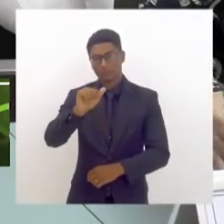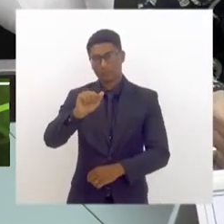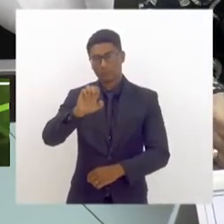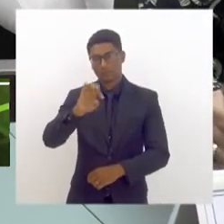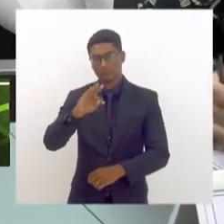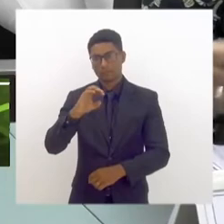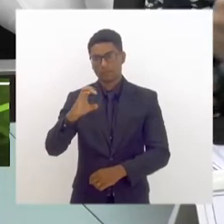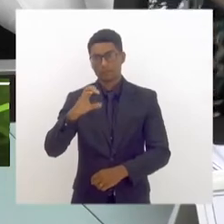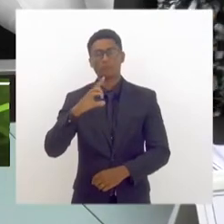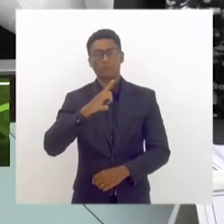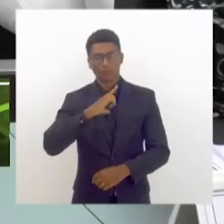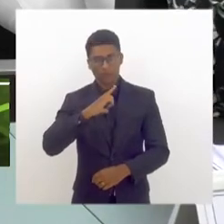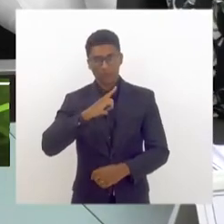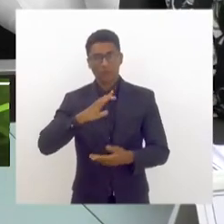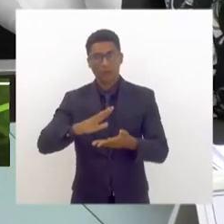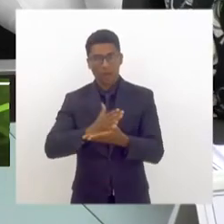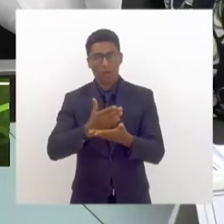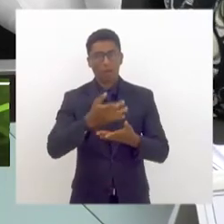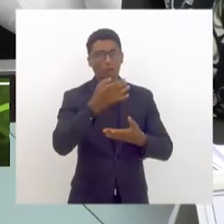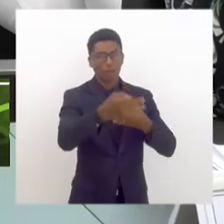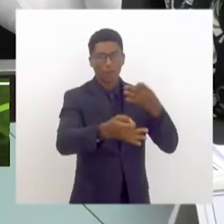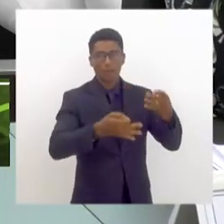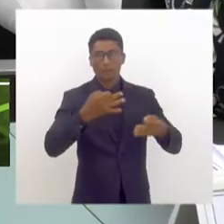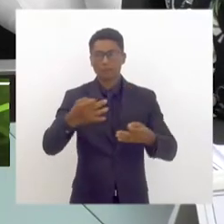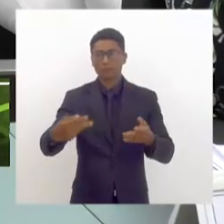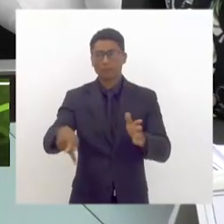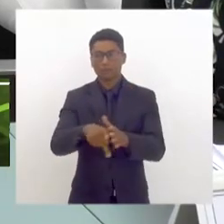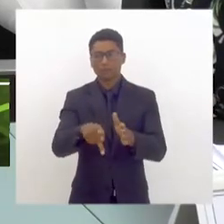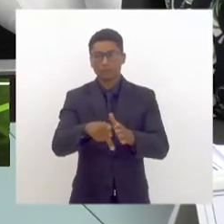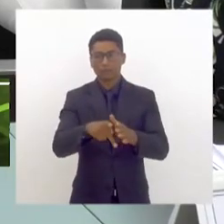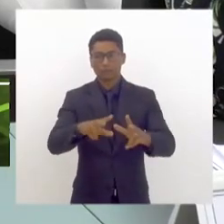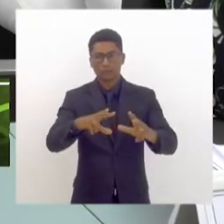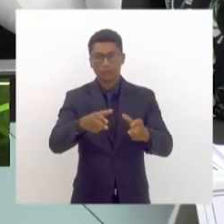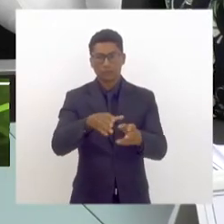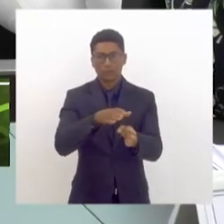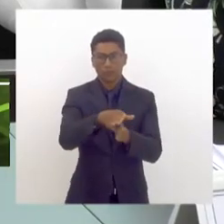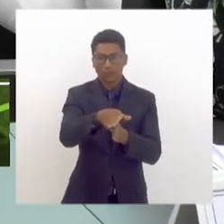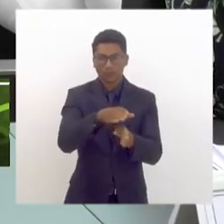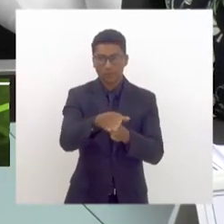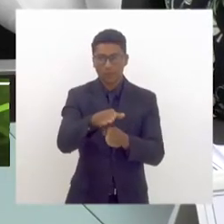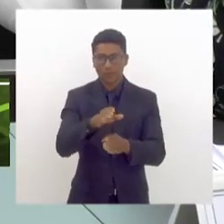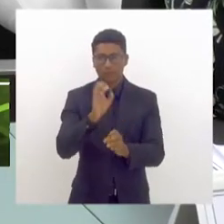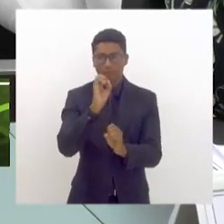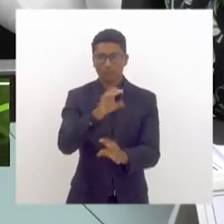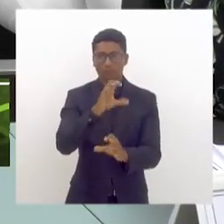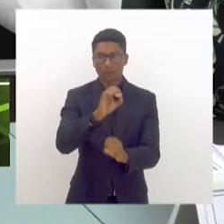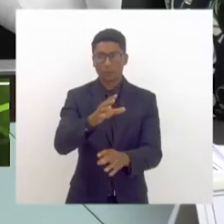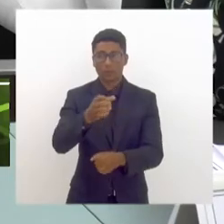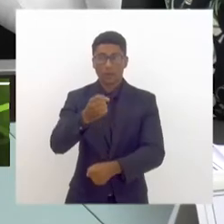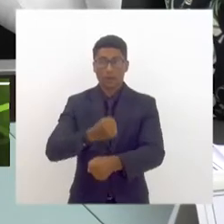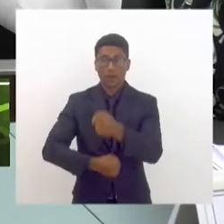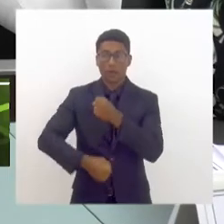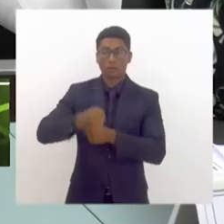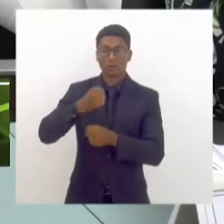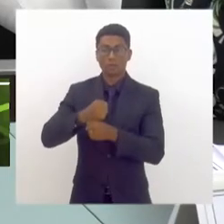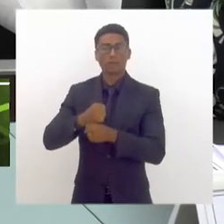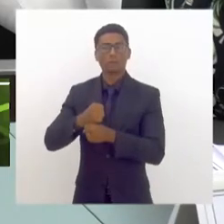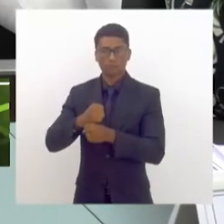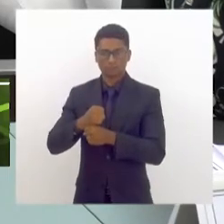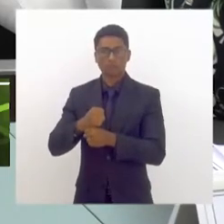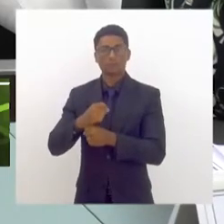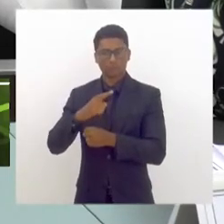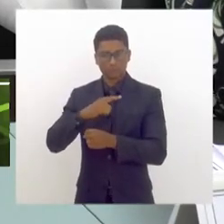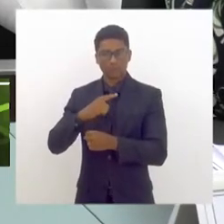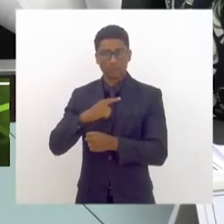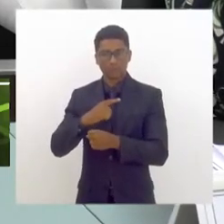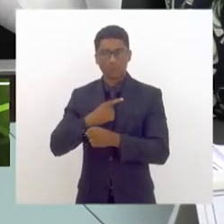alguns pareceres do Conselho Estadual de Educação do ano passado, pareceres normativos, explicando como o estágio